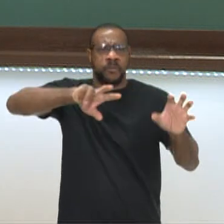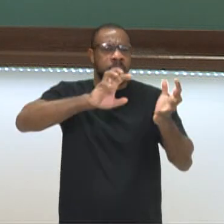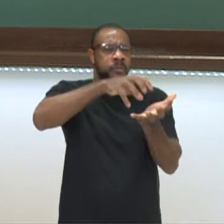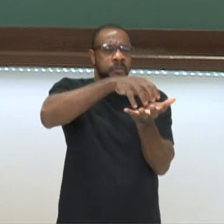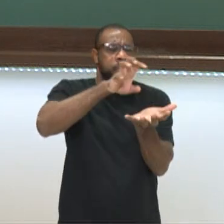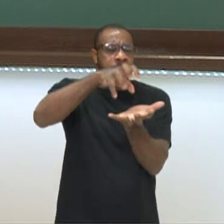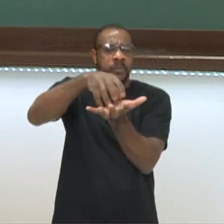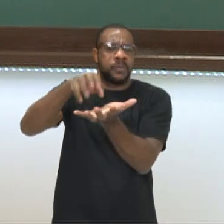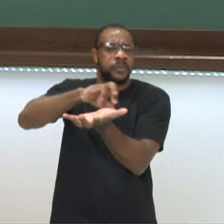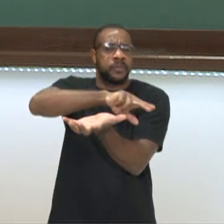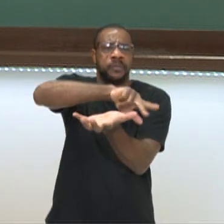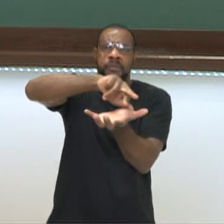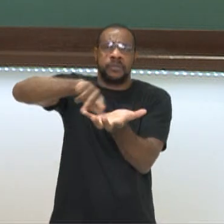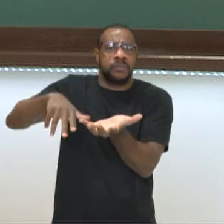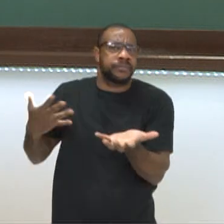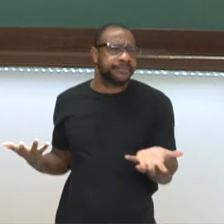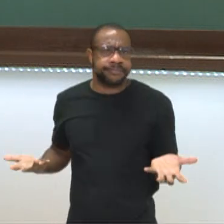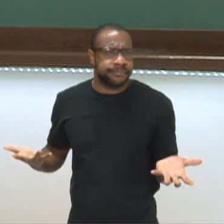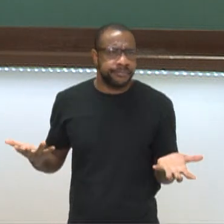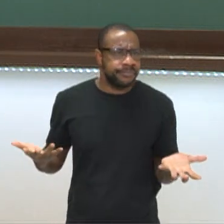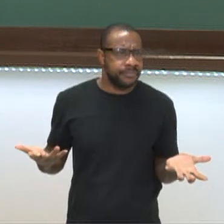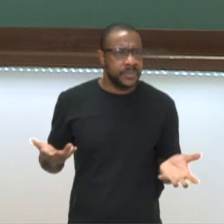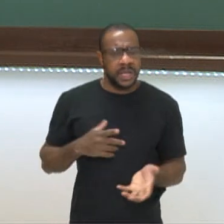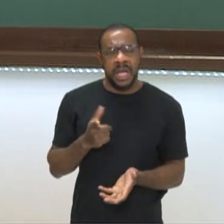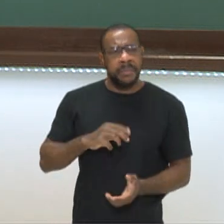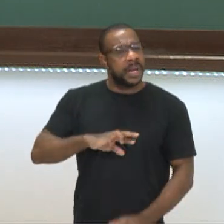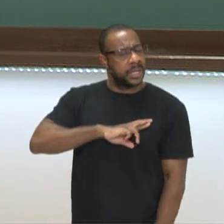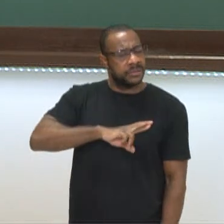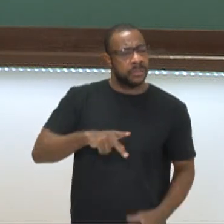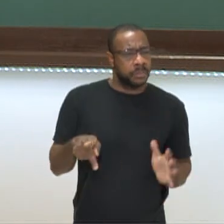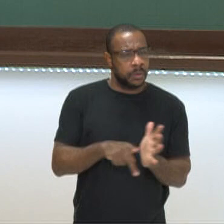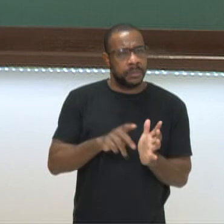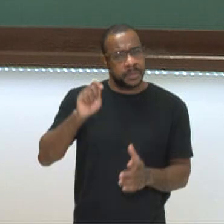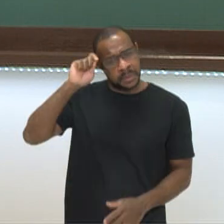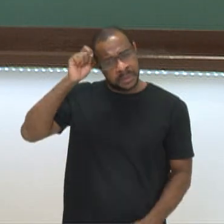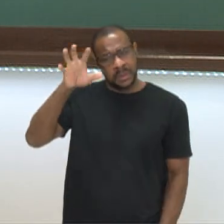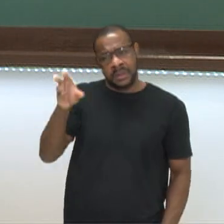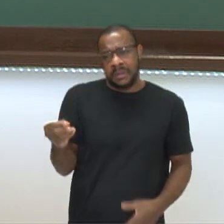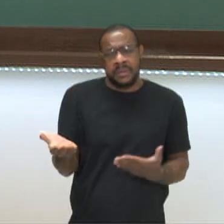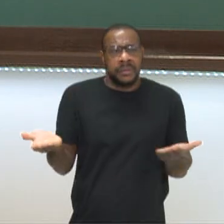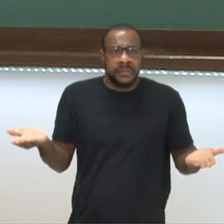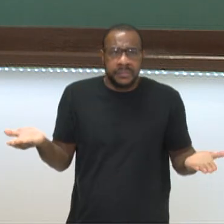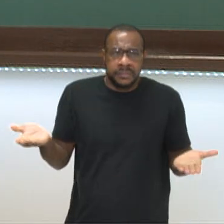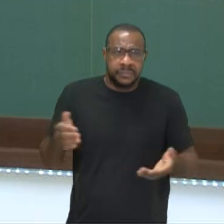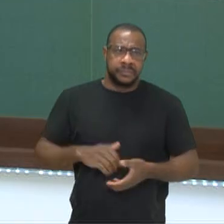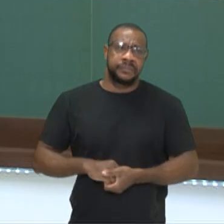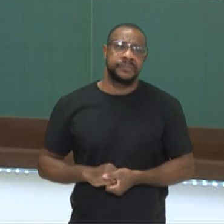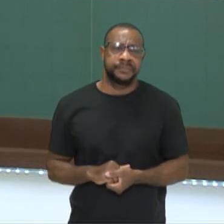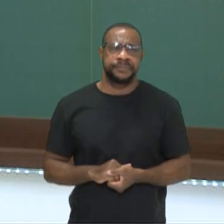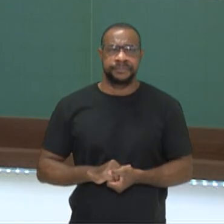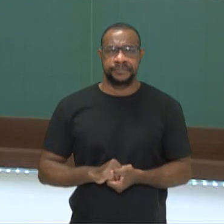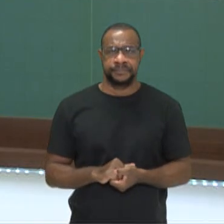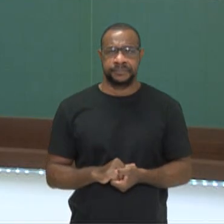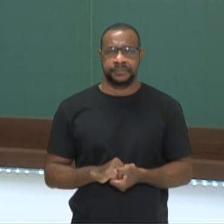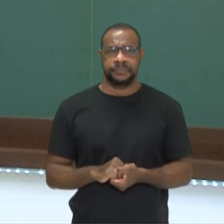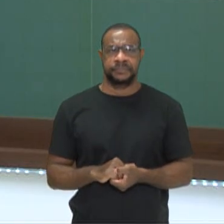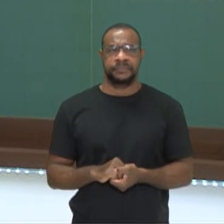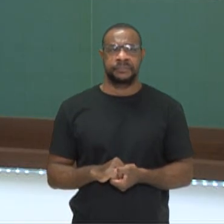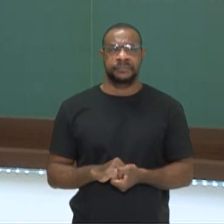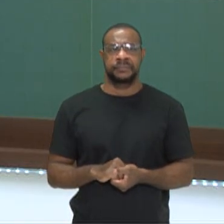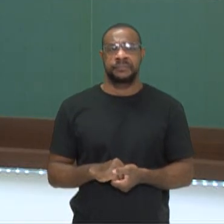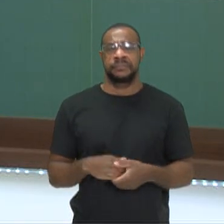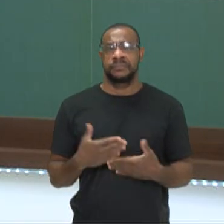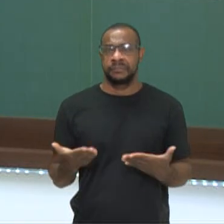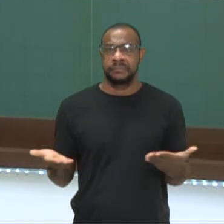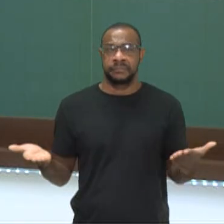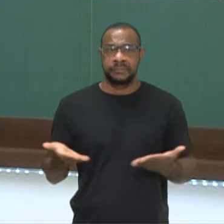cristã, com as religiões de matriz africana. Afinal de contas, Deus é um só. Isso para mãe menininha do Cantoá. Ou seja, até